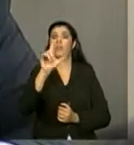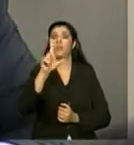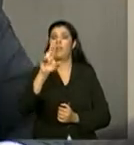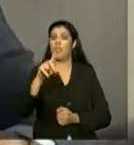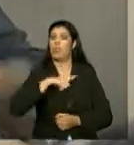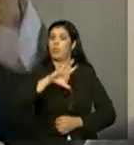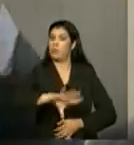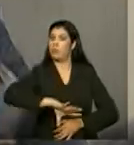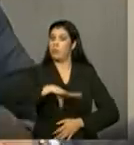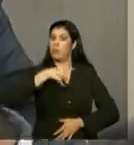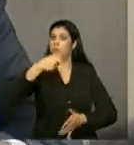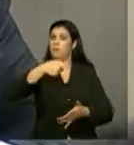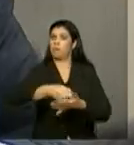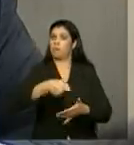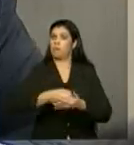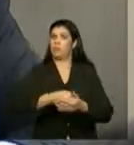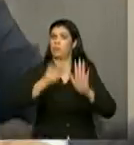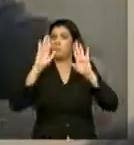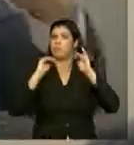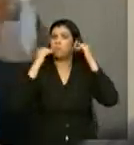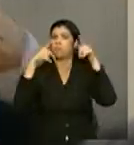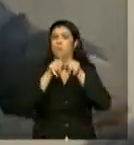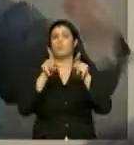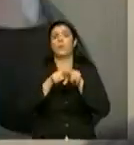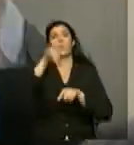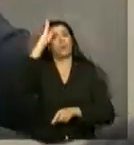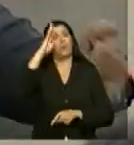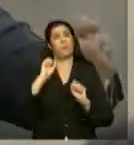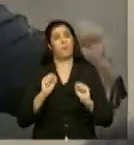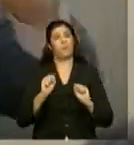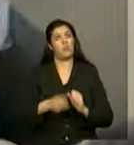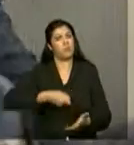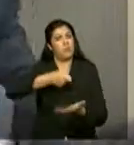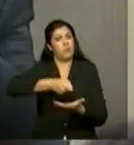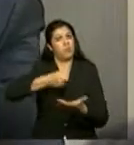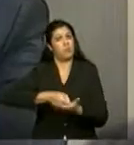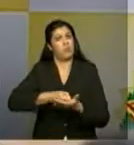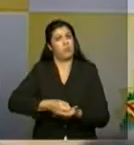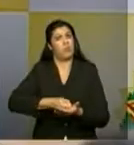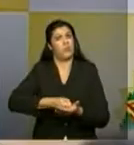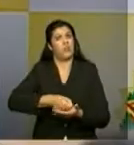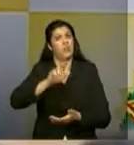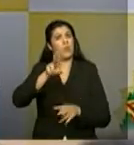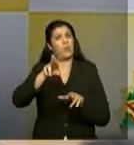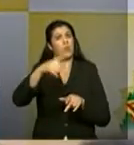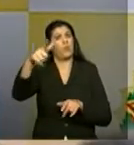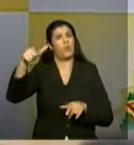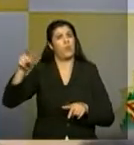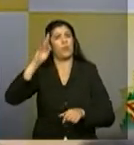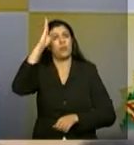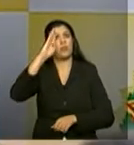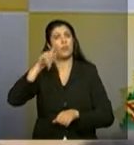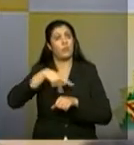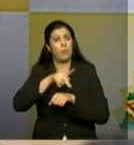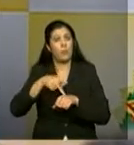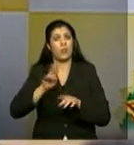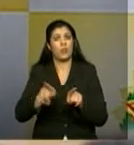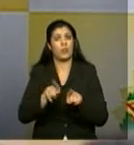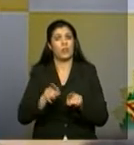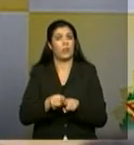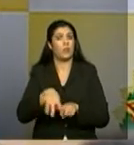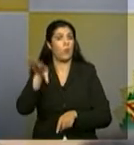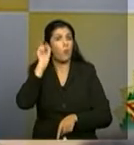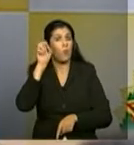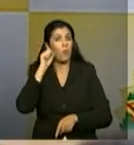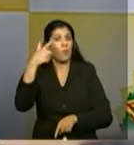com a soberania suficiente de que o brasil possa exigir e mandar como outros países já fizeram a oitiva dos agentes